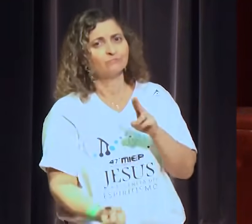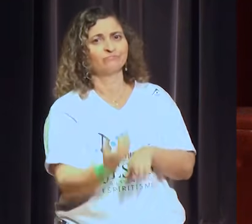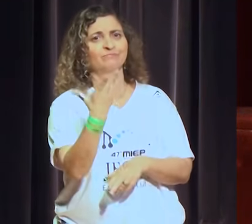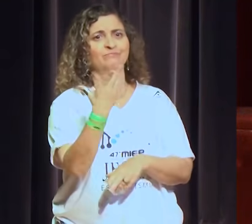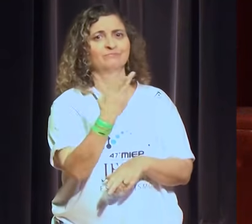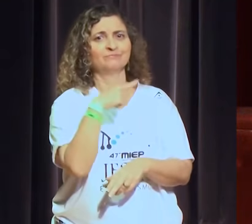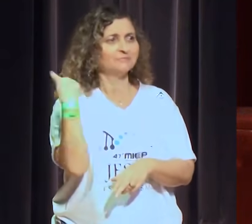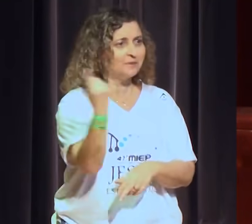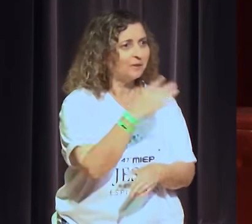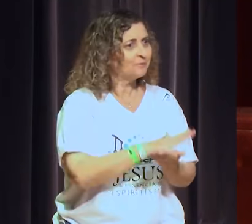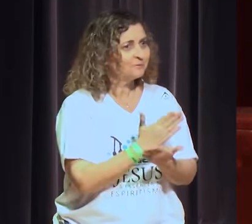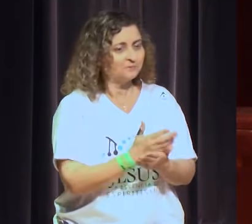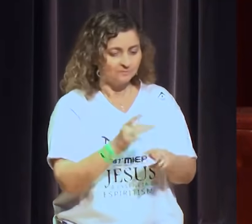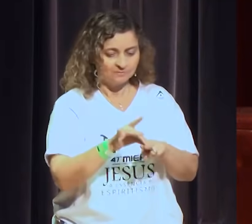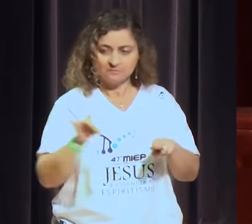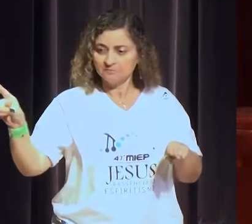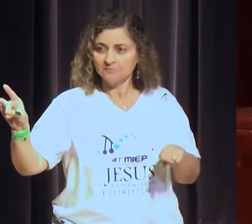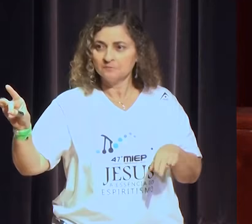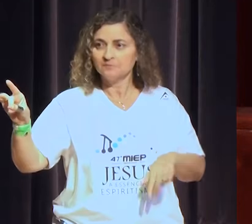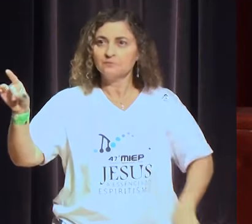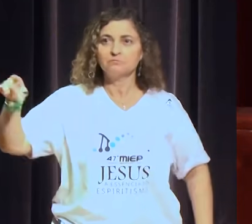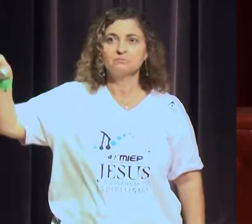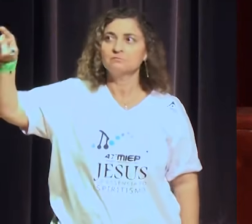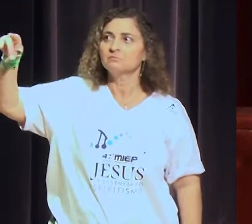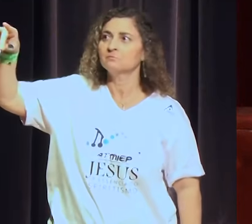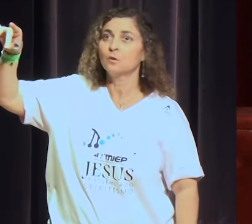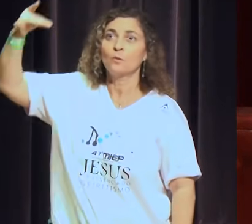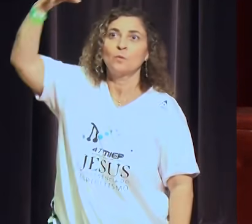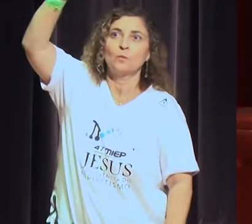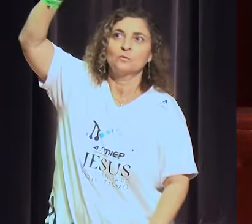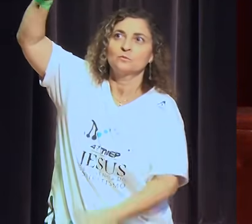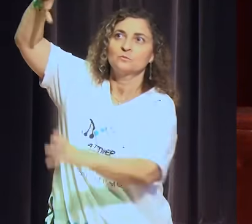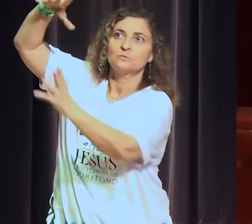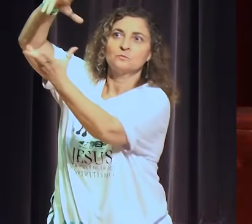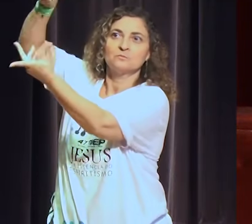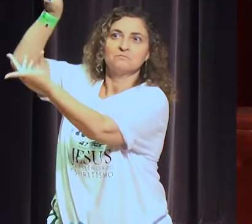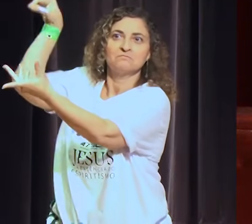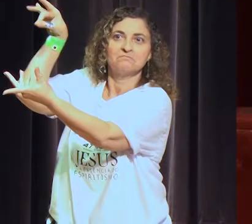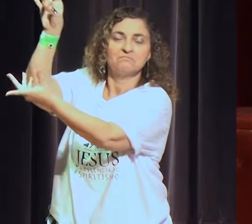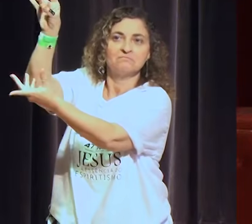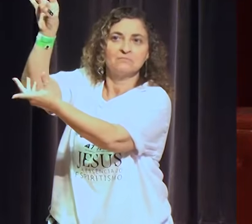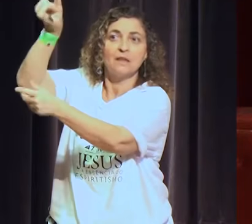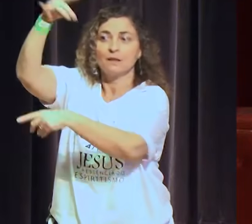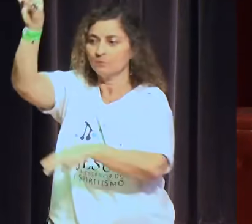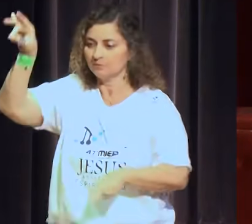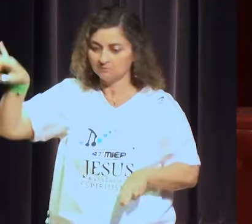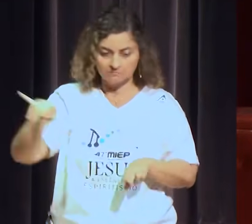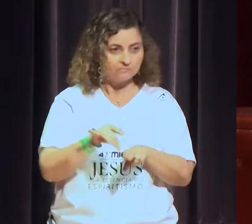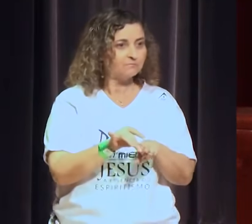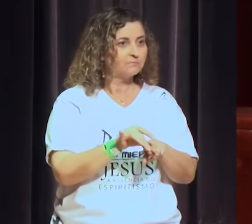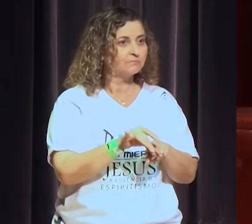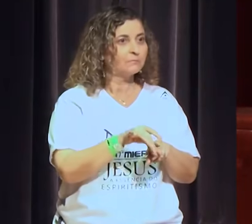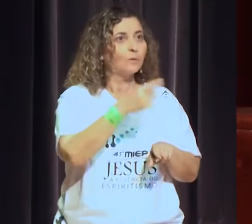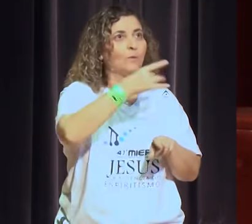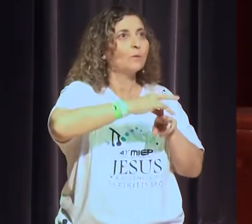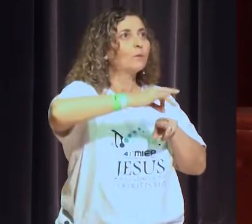um intercâmbio. Não é? Só que, em vez de ir para o Canadá, para os Estados Unidos, você vai para outro planeta.